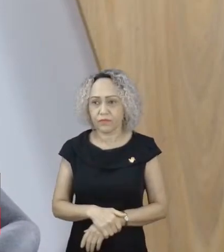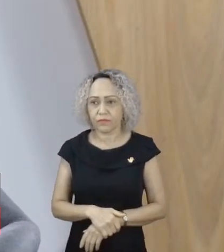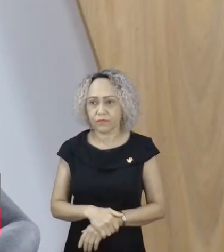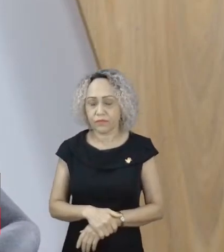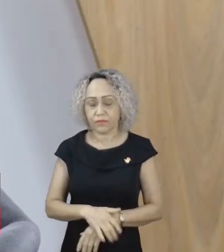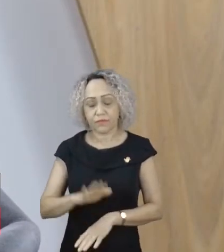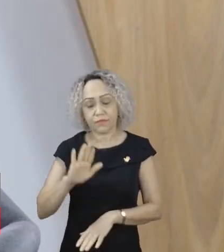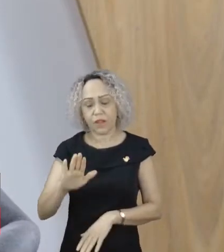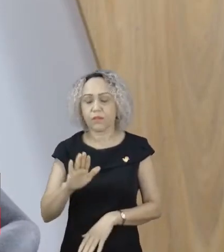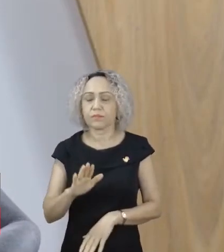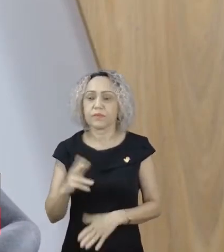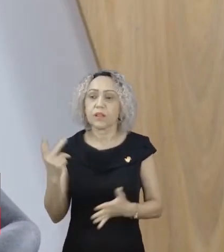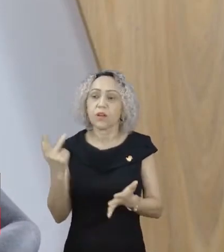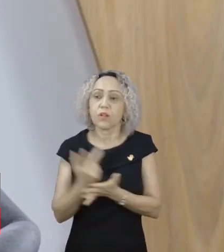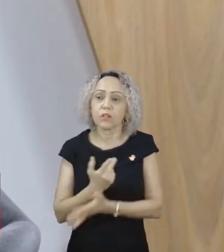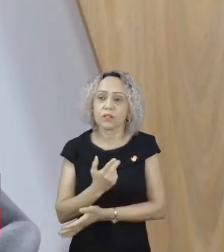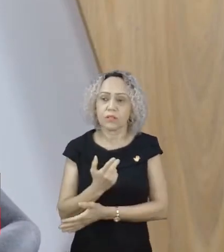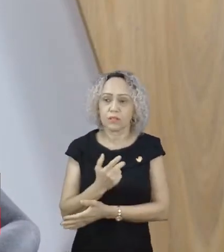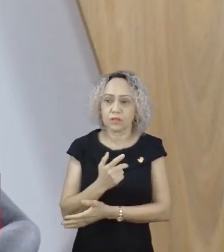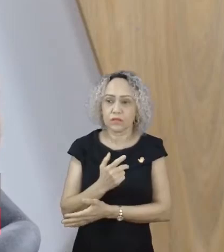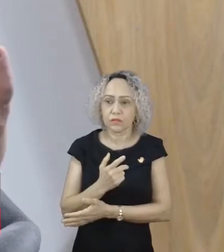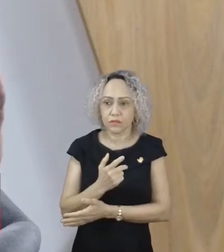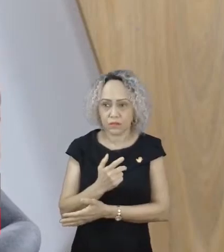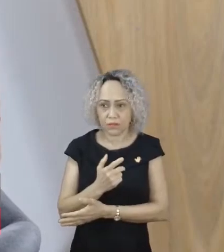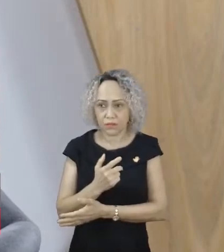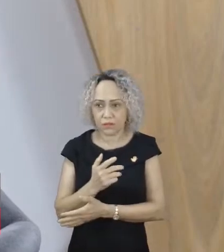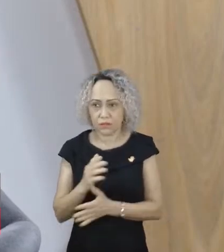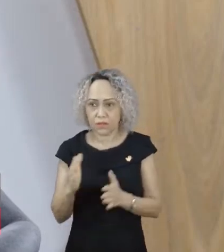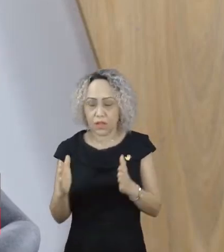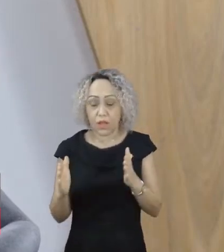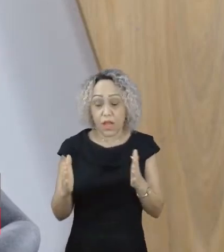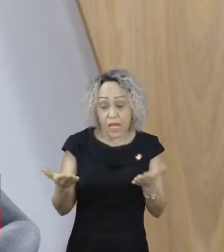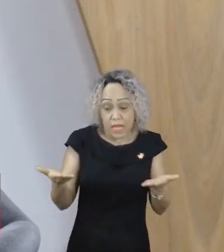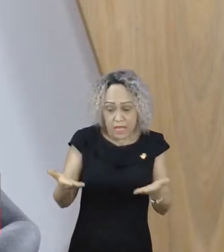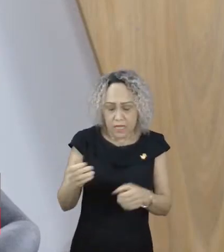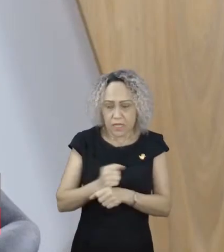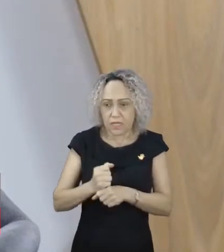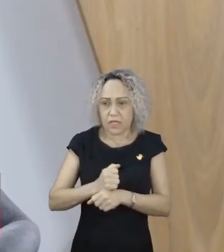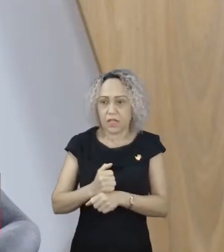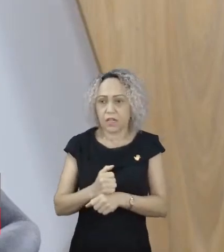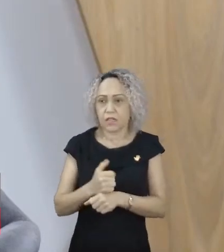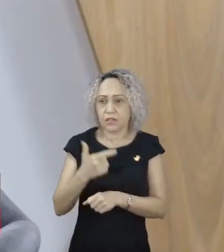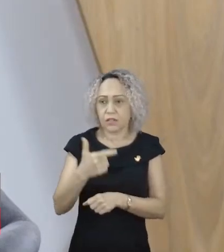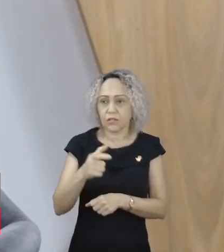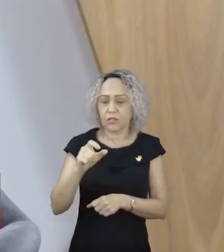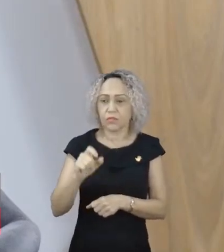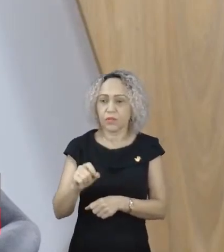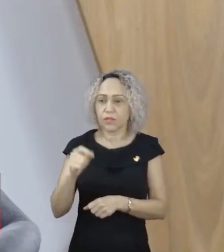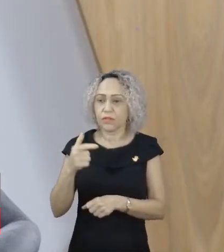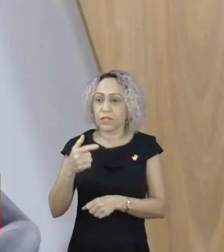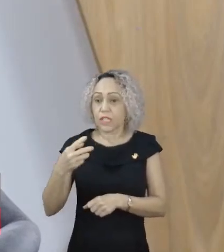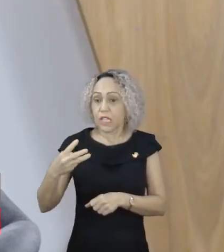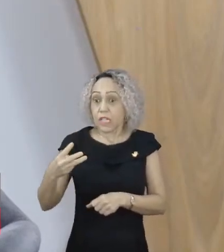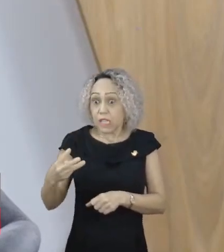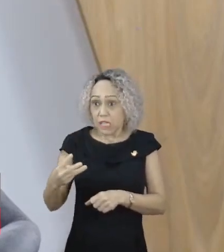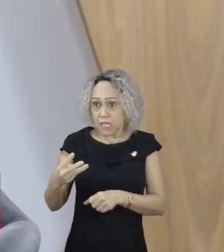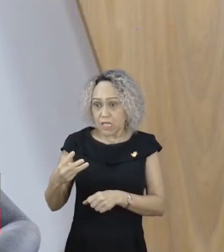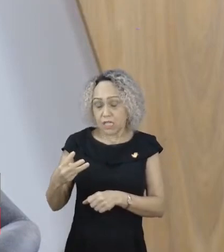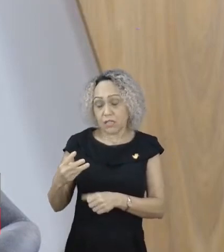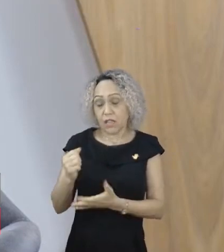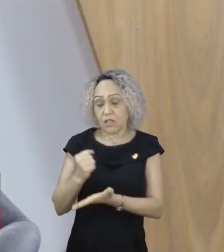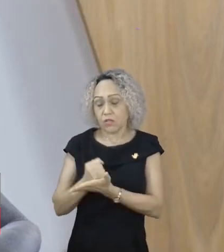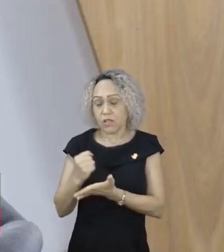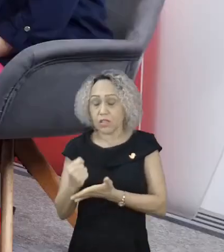o que acontece é que para 23 a gente se encerrou, em 24 a gente vai autorizar novos concursos e novas